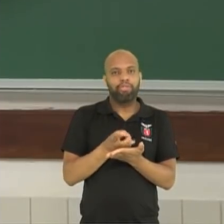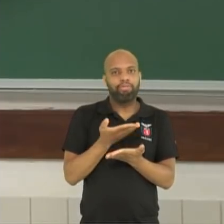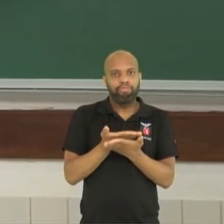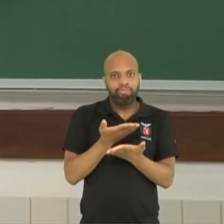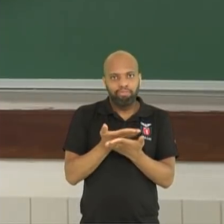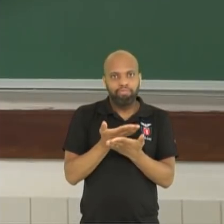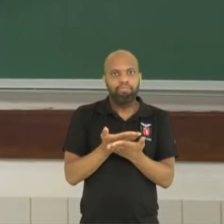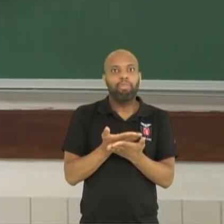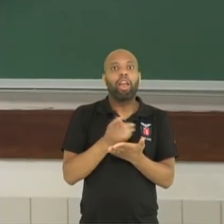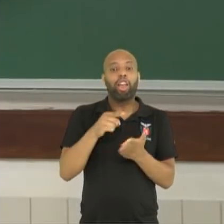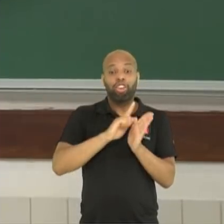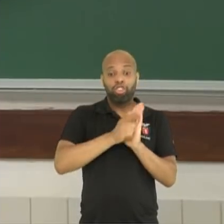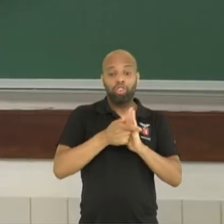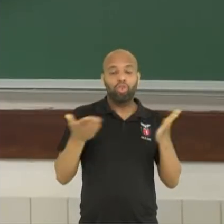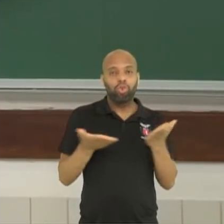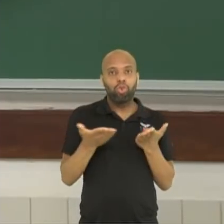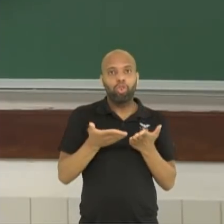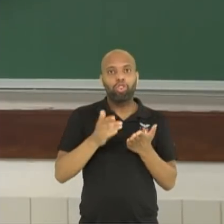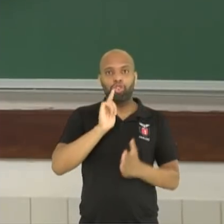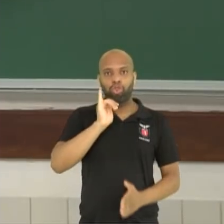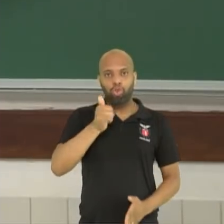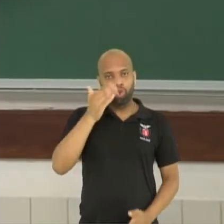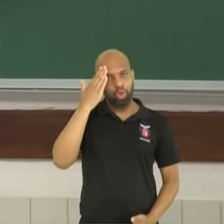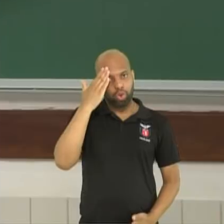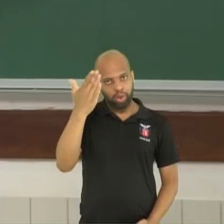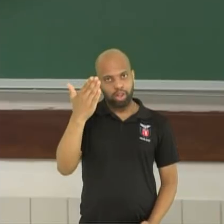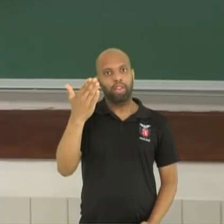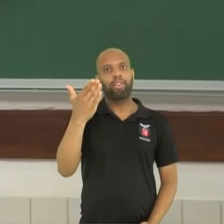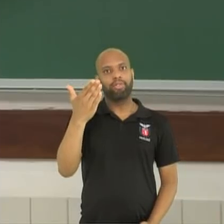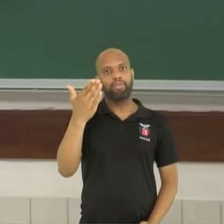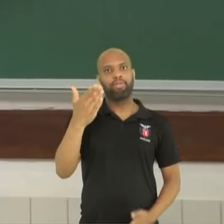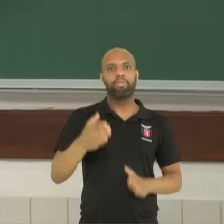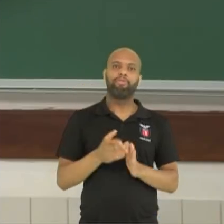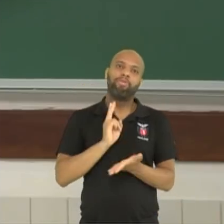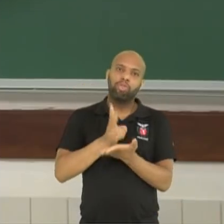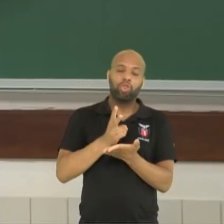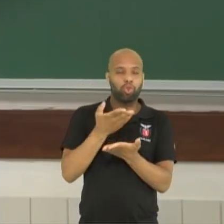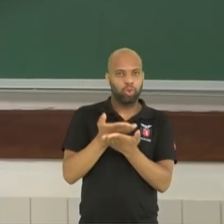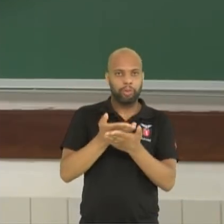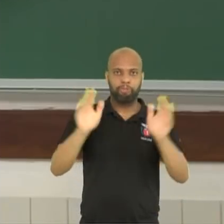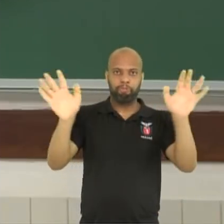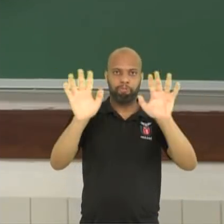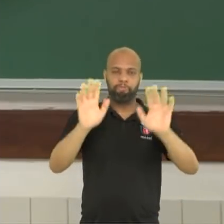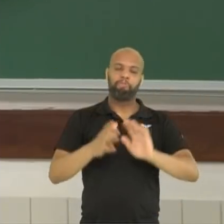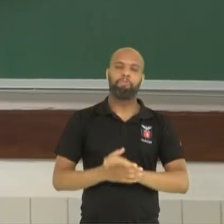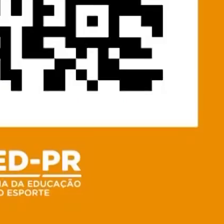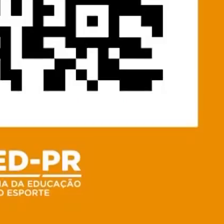falando aqui sobre o gênero conto. Muito obrigado a todos vocês, tá? Continuem estudando.